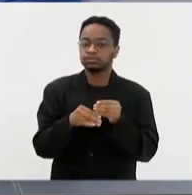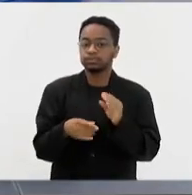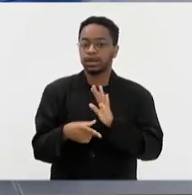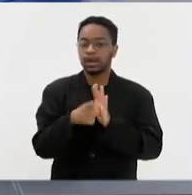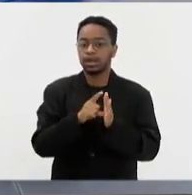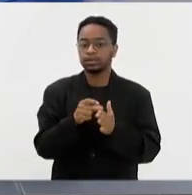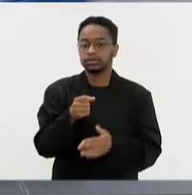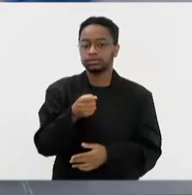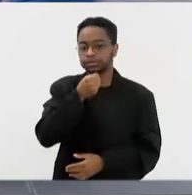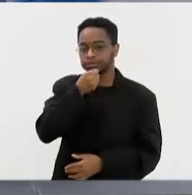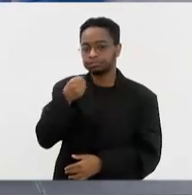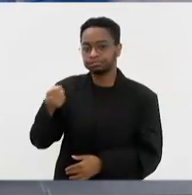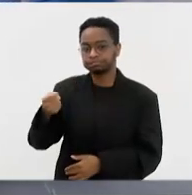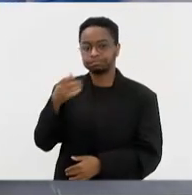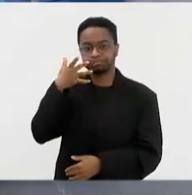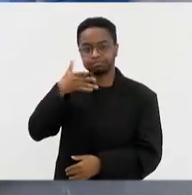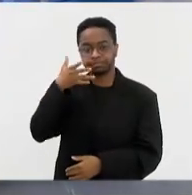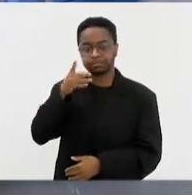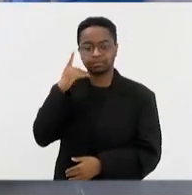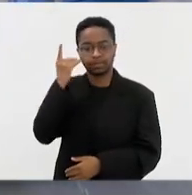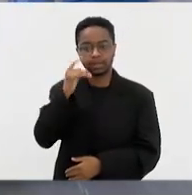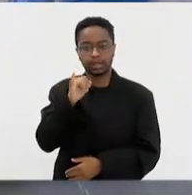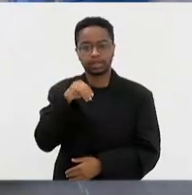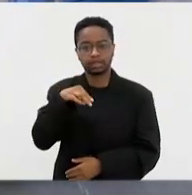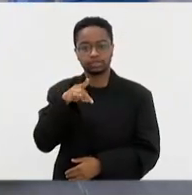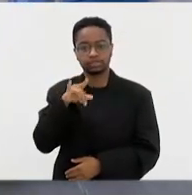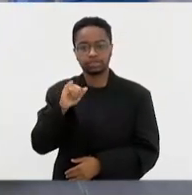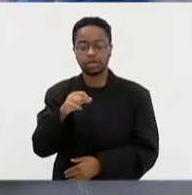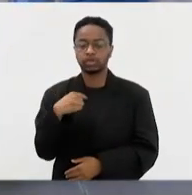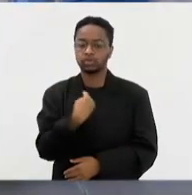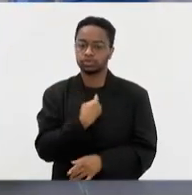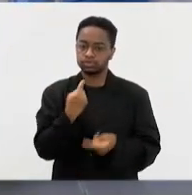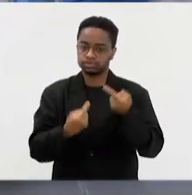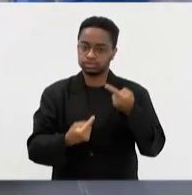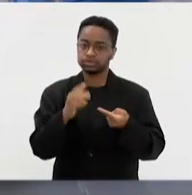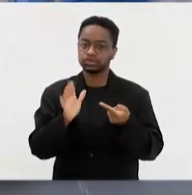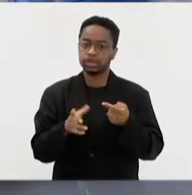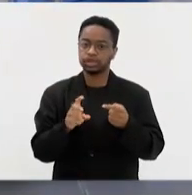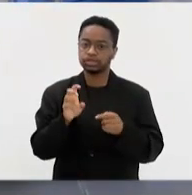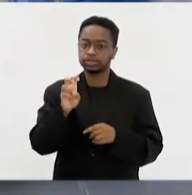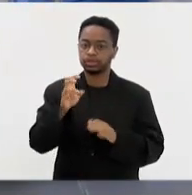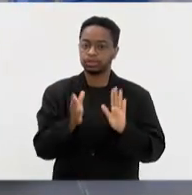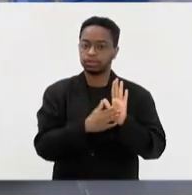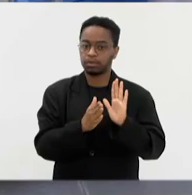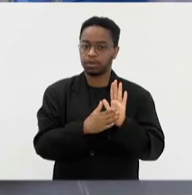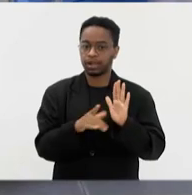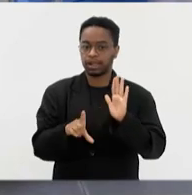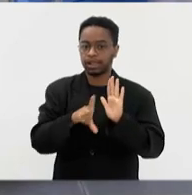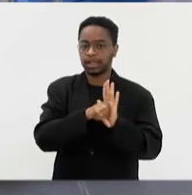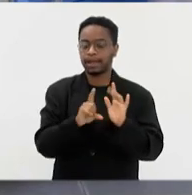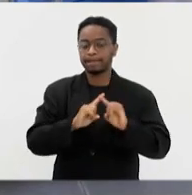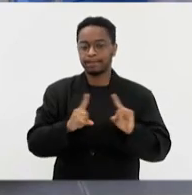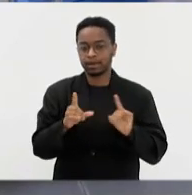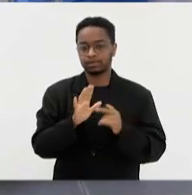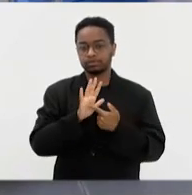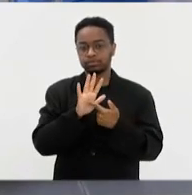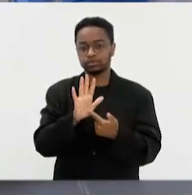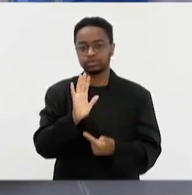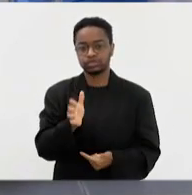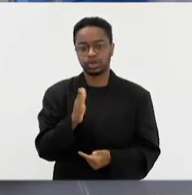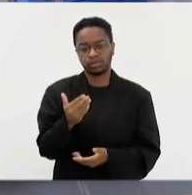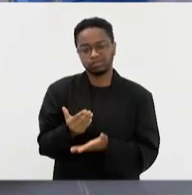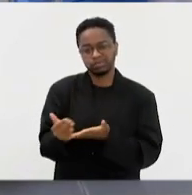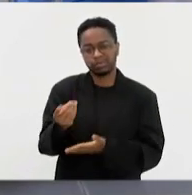para a deputada Índia Armelau, nós discutimos aqui cinco propostas de lei, mas nós já tínhamos apresentado, logo